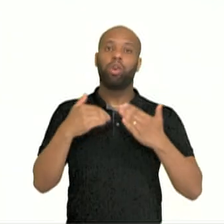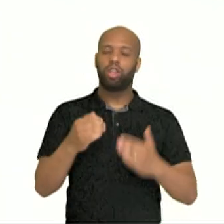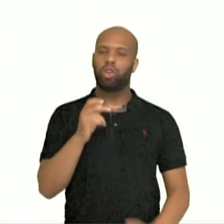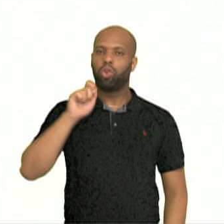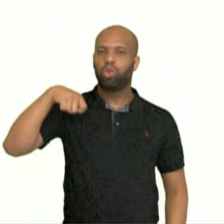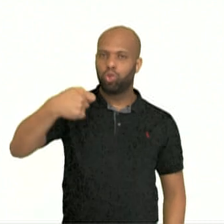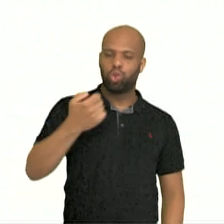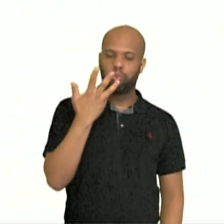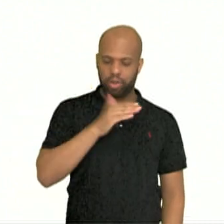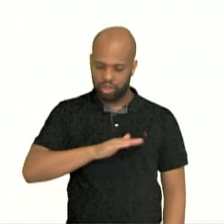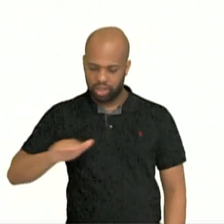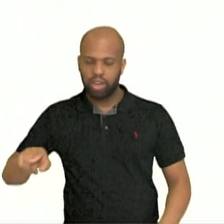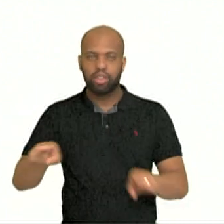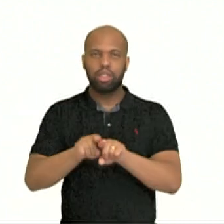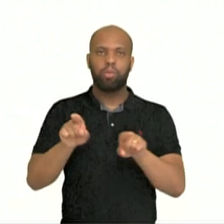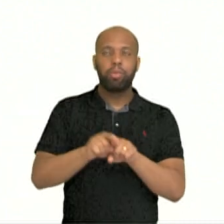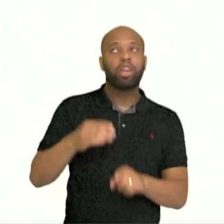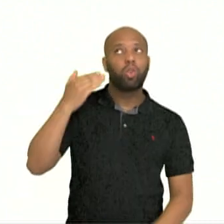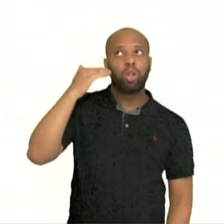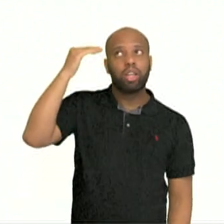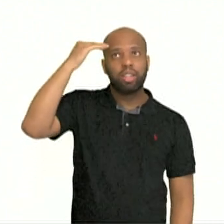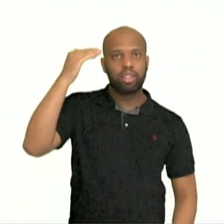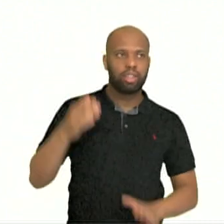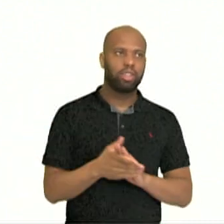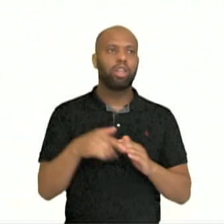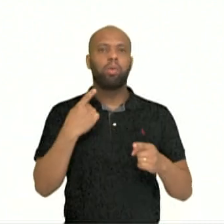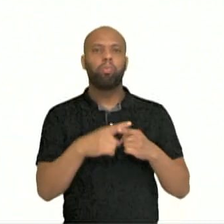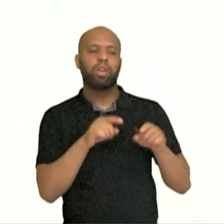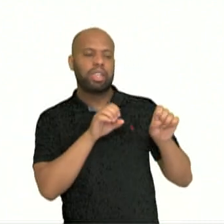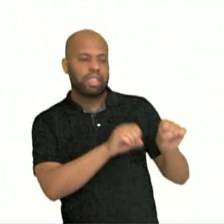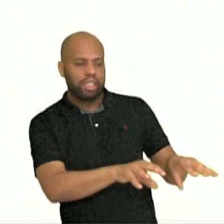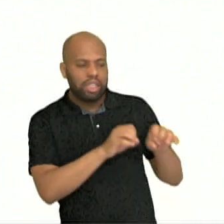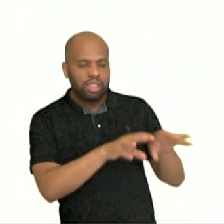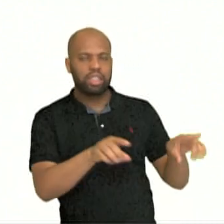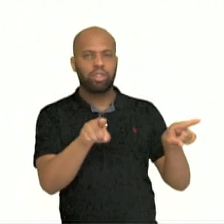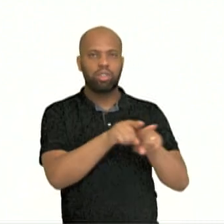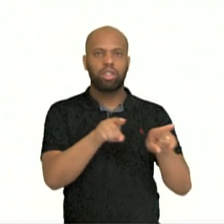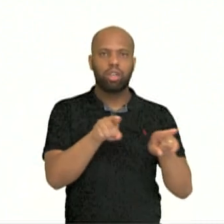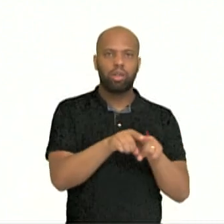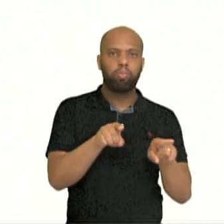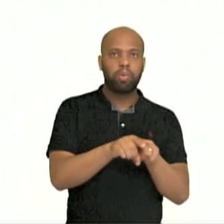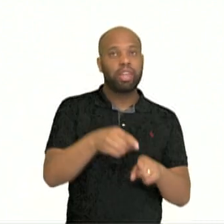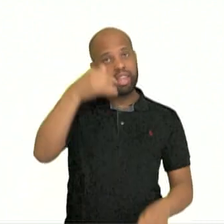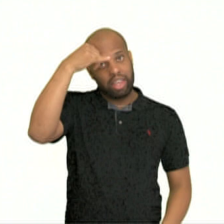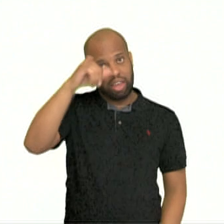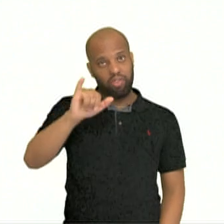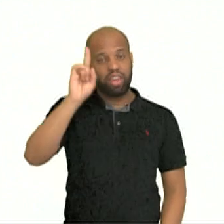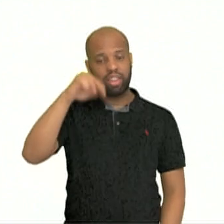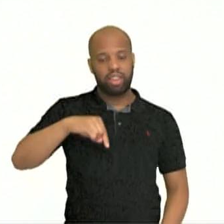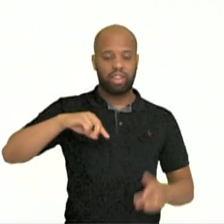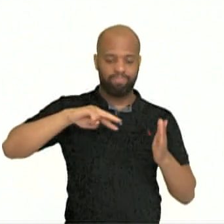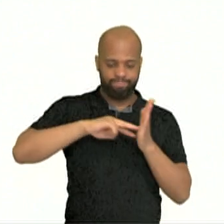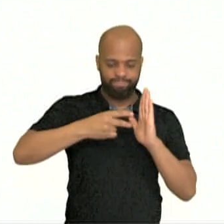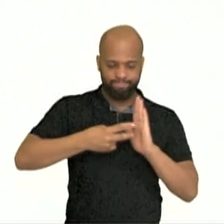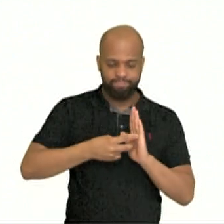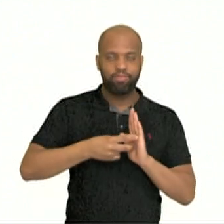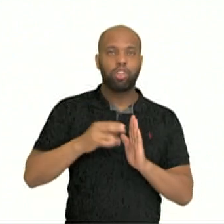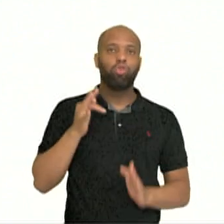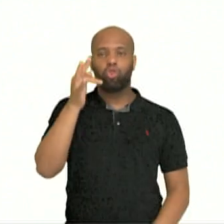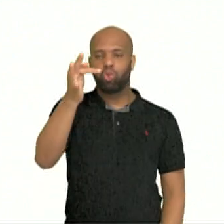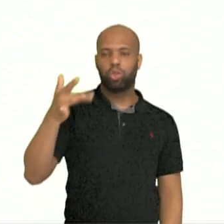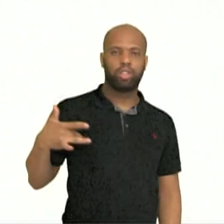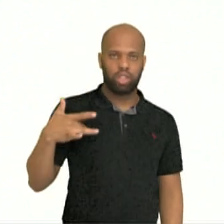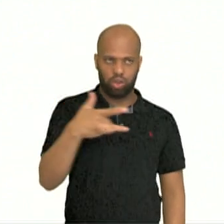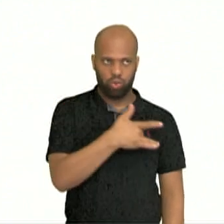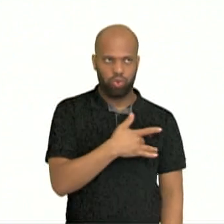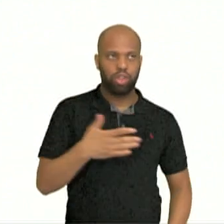de crianças e adolescentes, por quê? A educação e precaução são sinônimos de um futuro saudável? Veja que aqui eu deixei